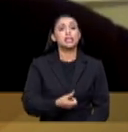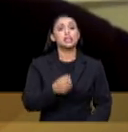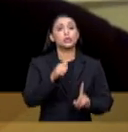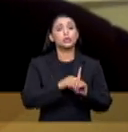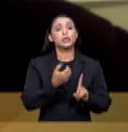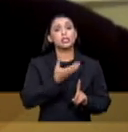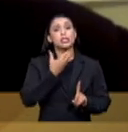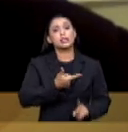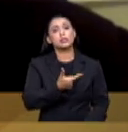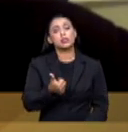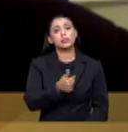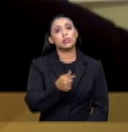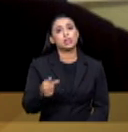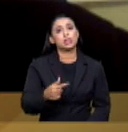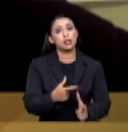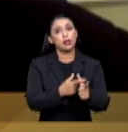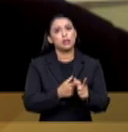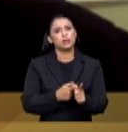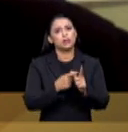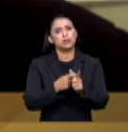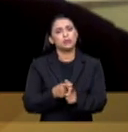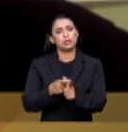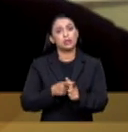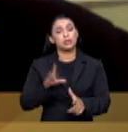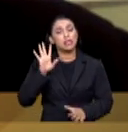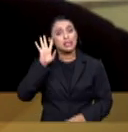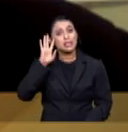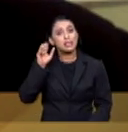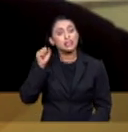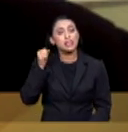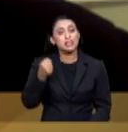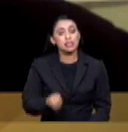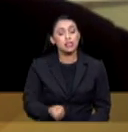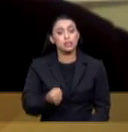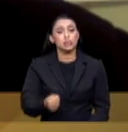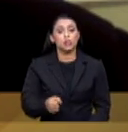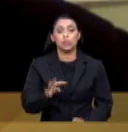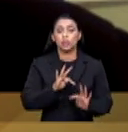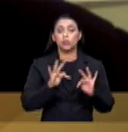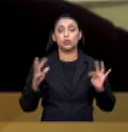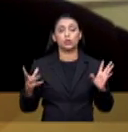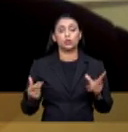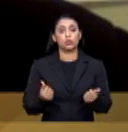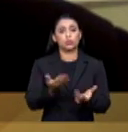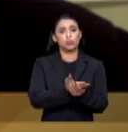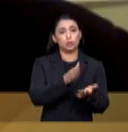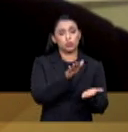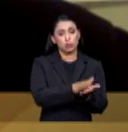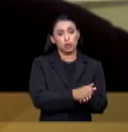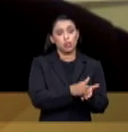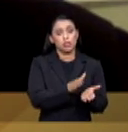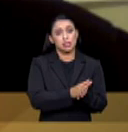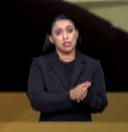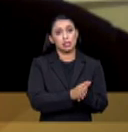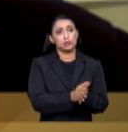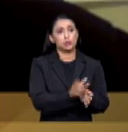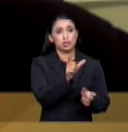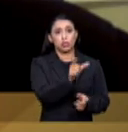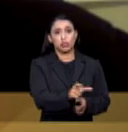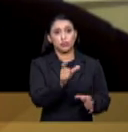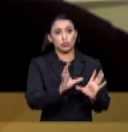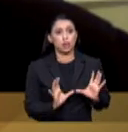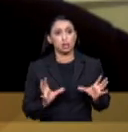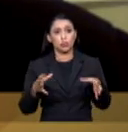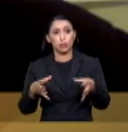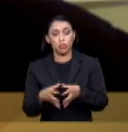2017, deferiu a suspensão dos atos decisórios constantes de todos os processos individuais ou coletivos no território